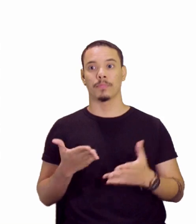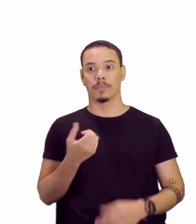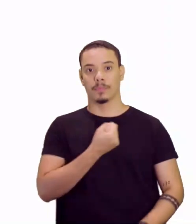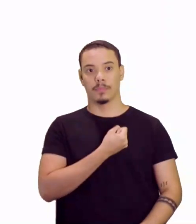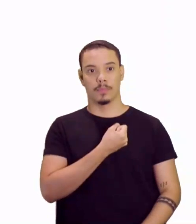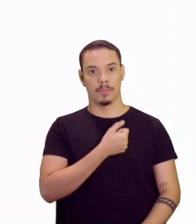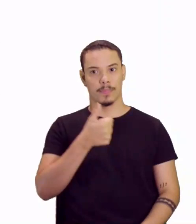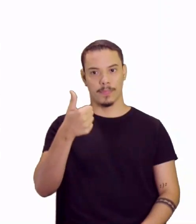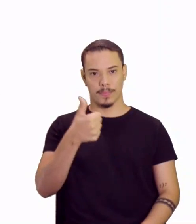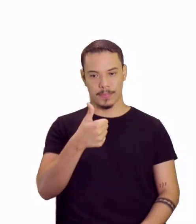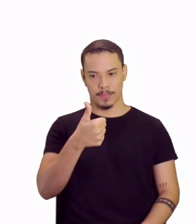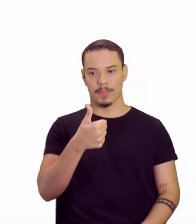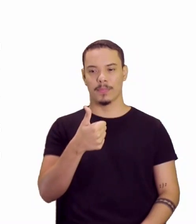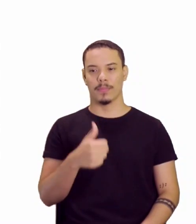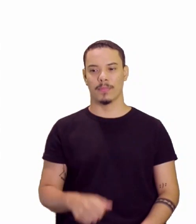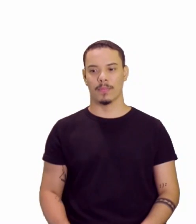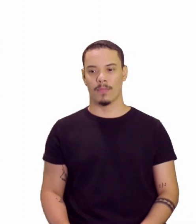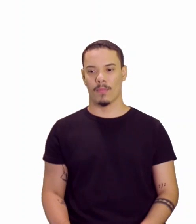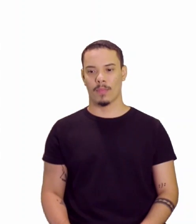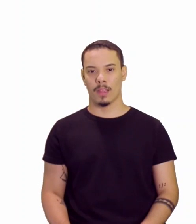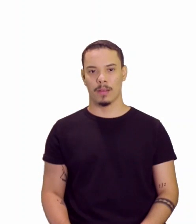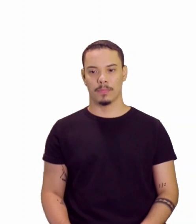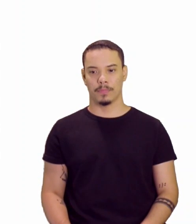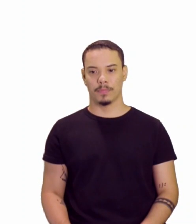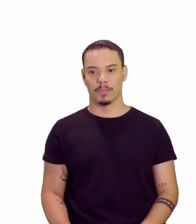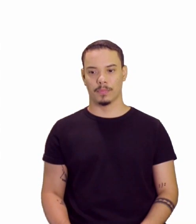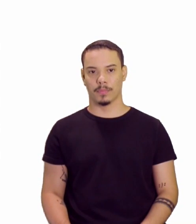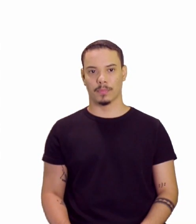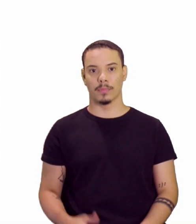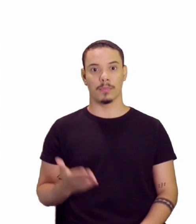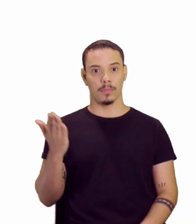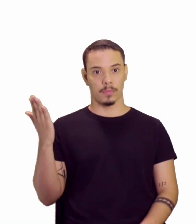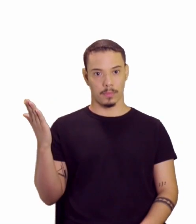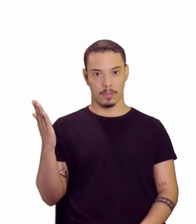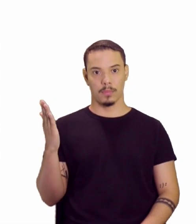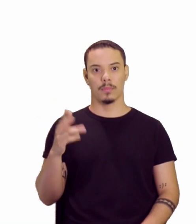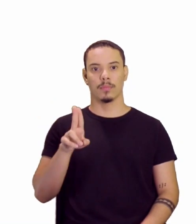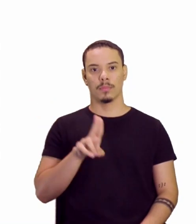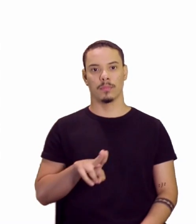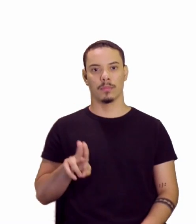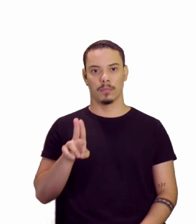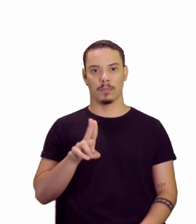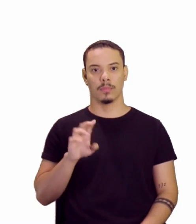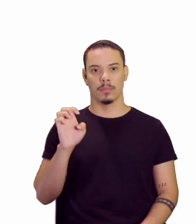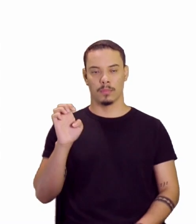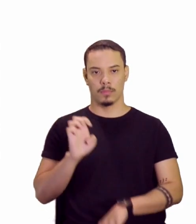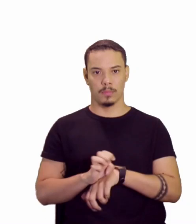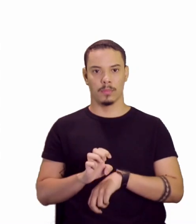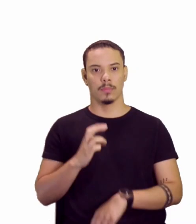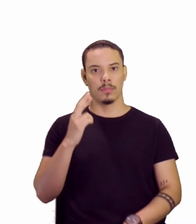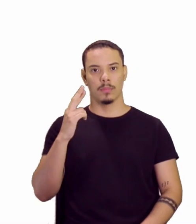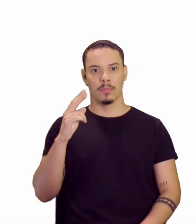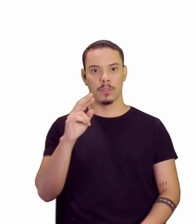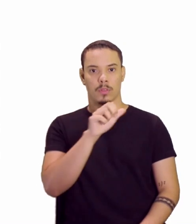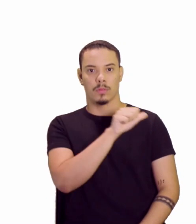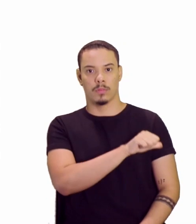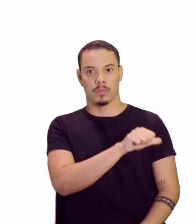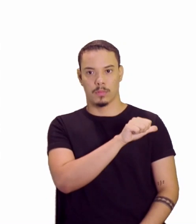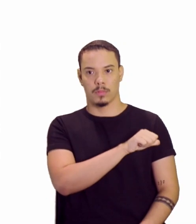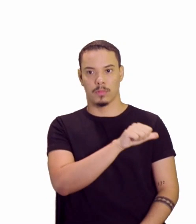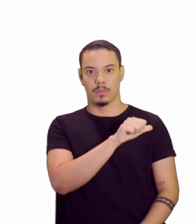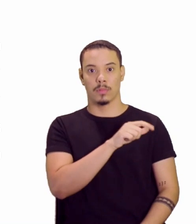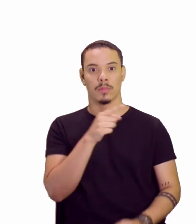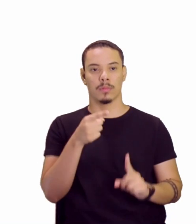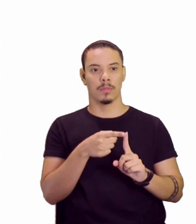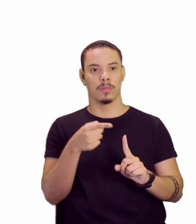lá. 1. Primeira questão, ó. Vamos lá. Da UERJ em 2015, né? Isso, ó. Isso é coisa do